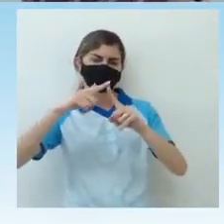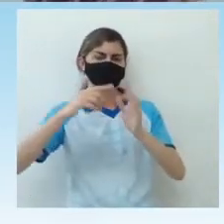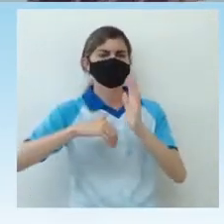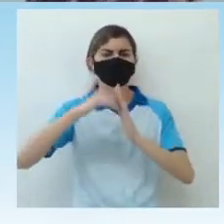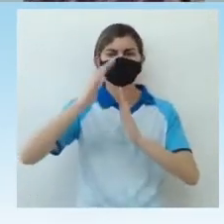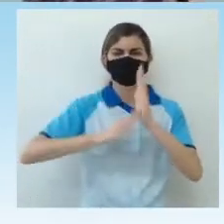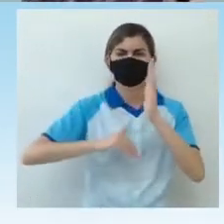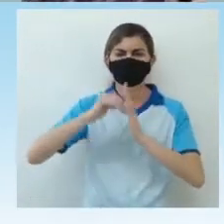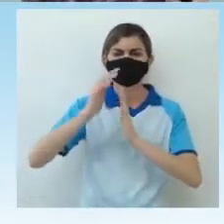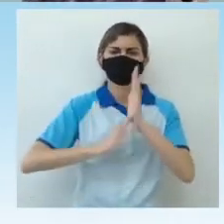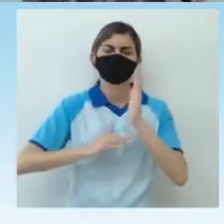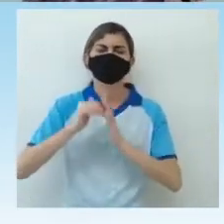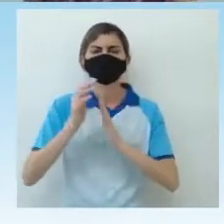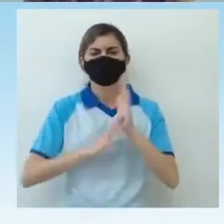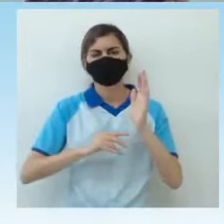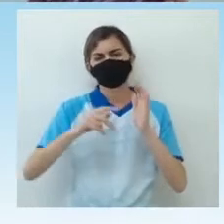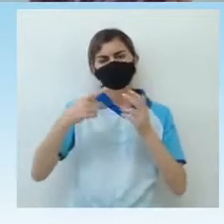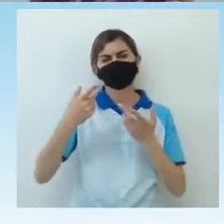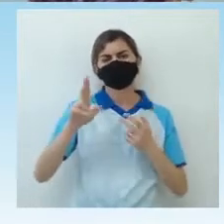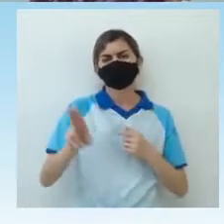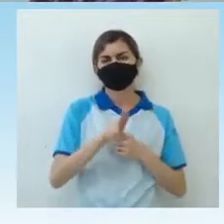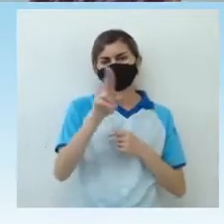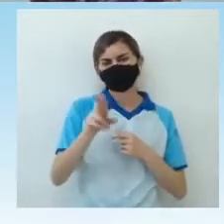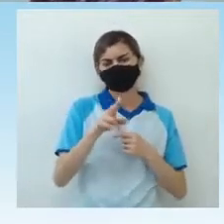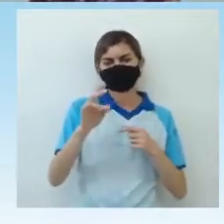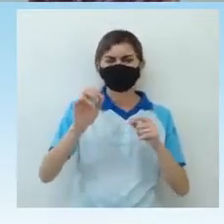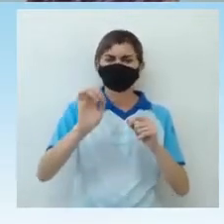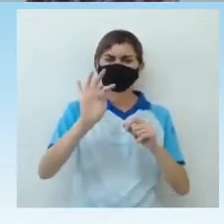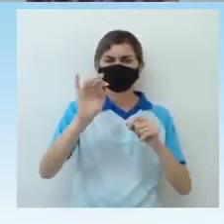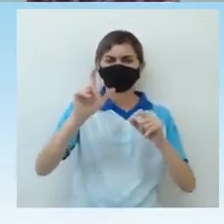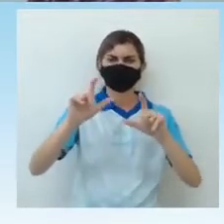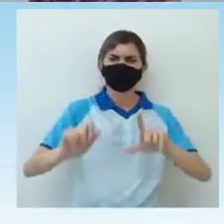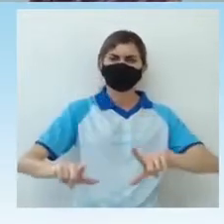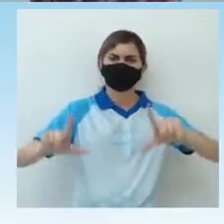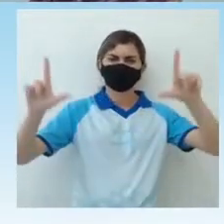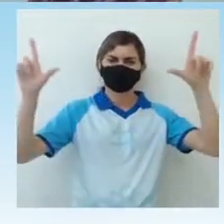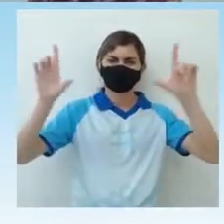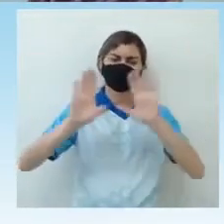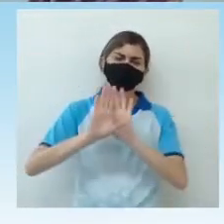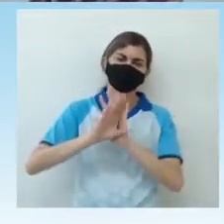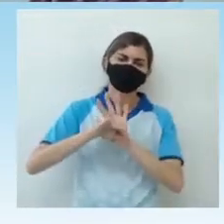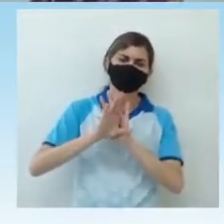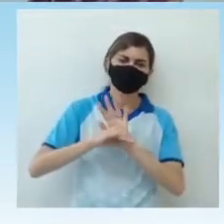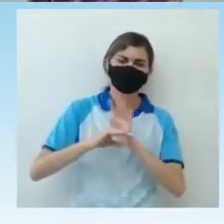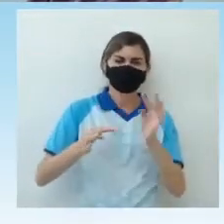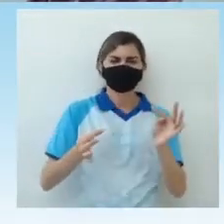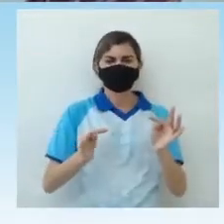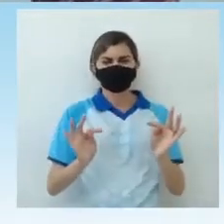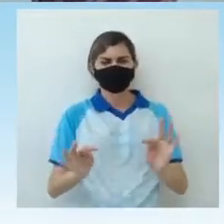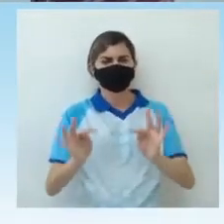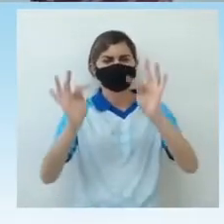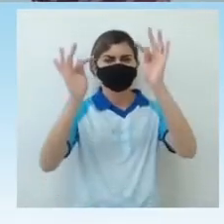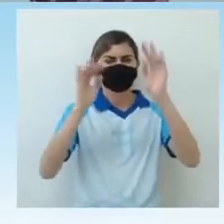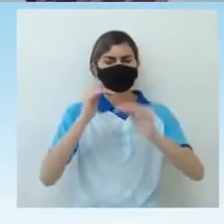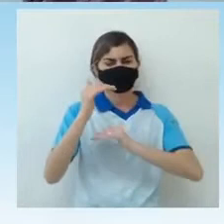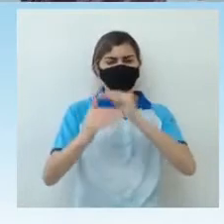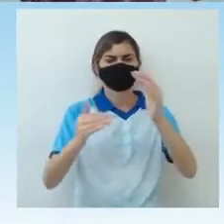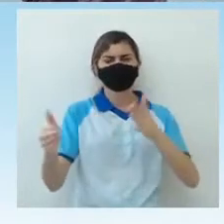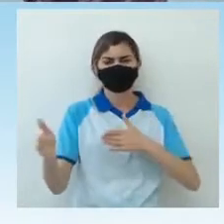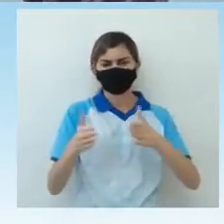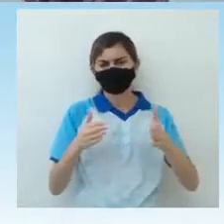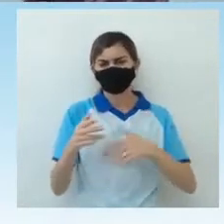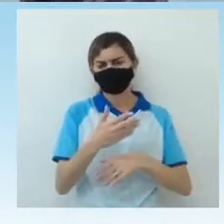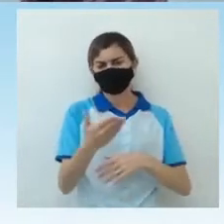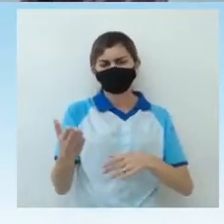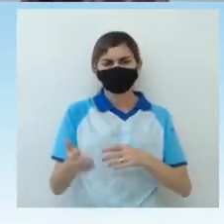tinta, no tipo de pincel, na utilização da tela. Então, são conceitos tecnológicos que evoluíram naquele período lá